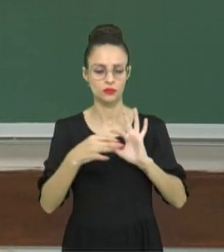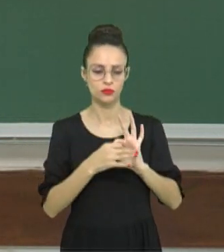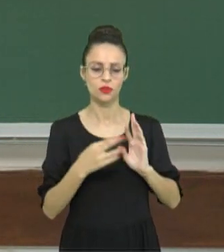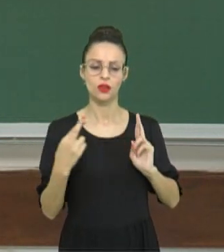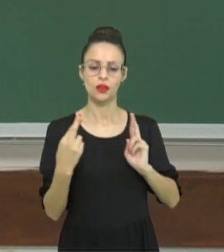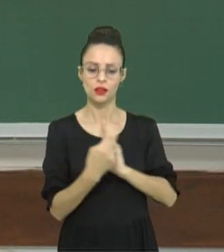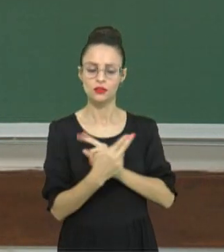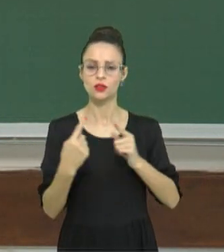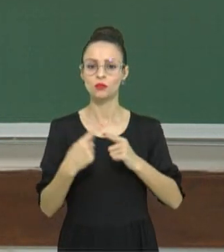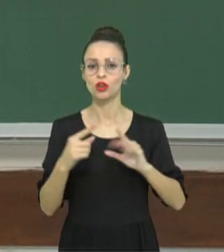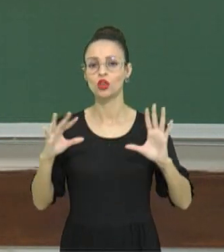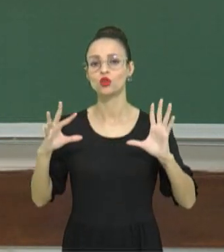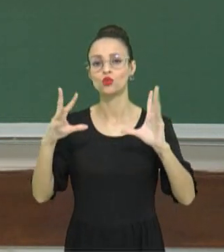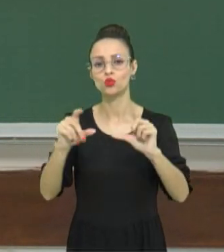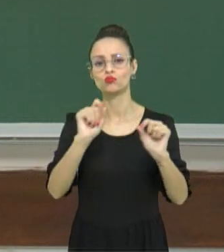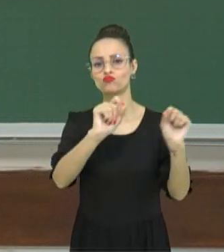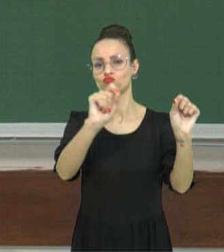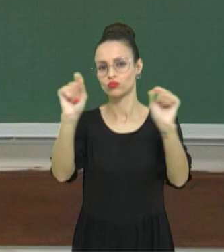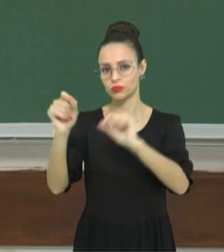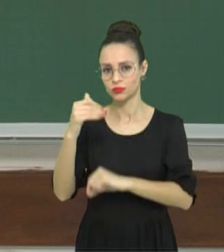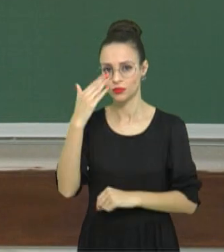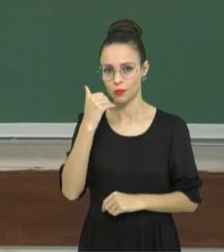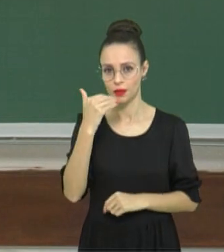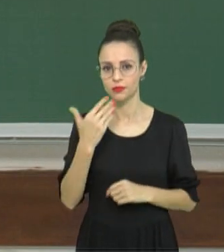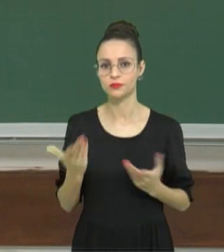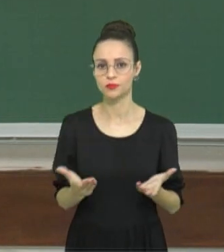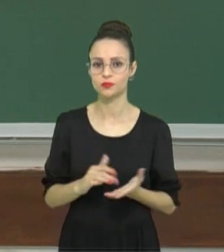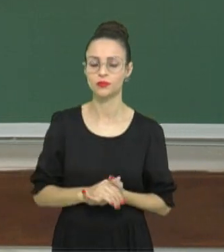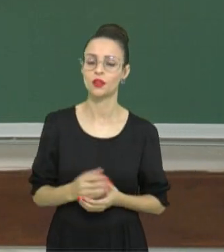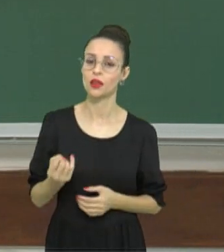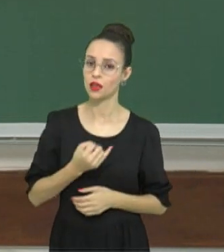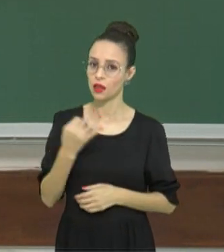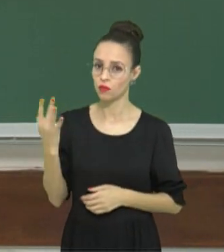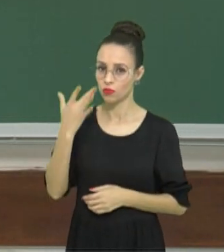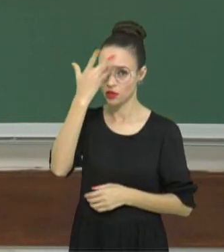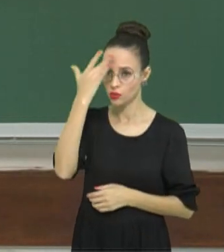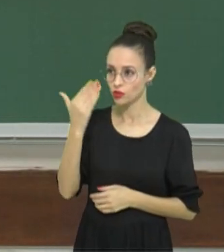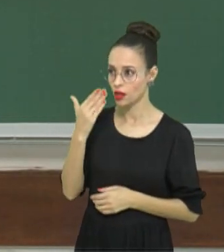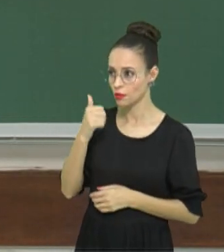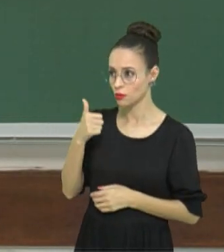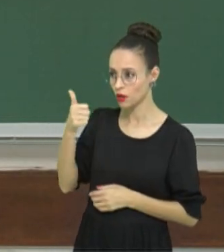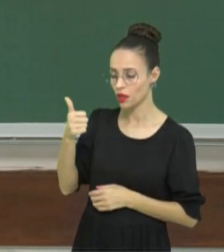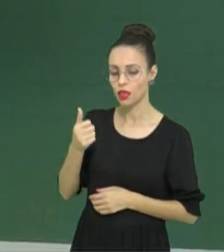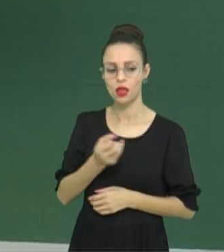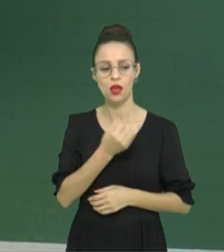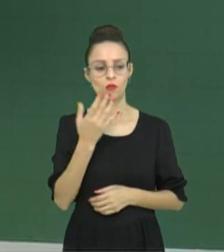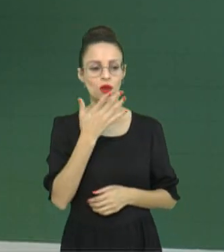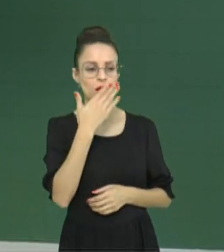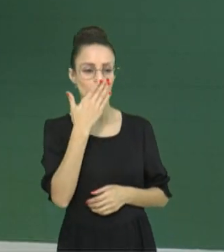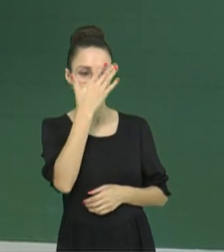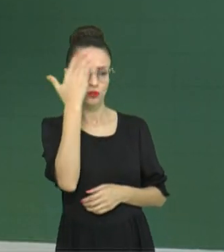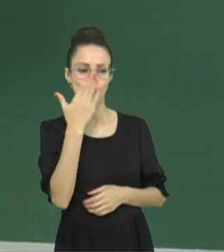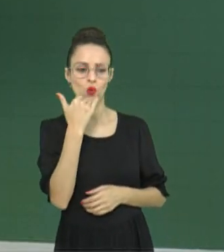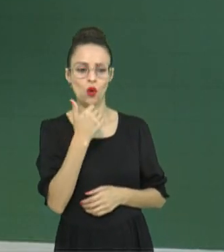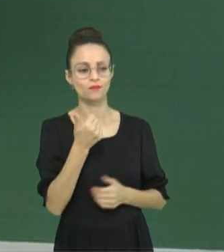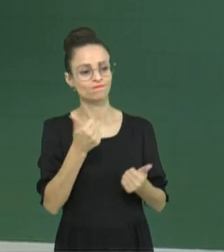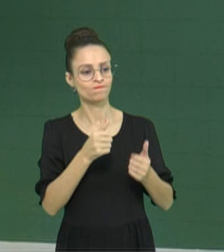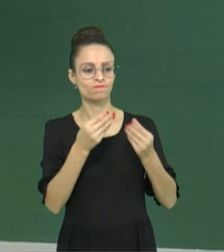próximo porque todo mundo se alimenta, né? E algumas pessoas se alimentam bem, algumas pessoas se alimentam não tão bem